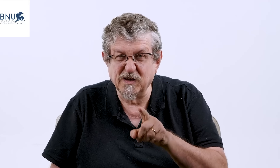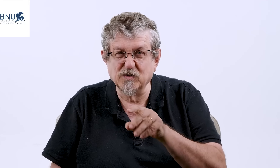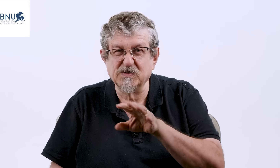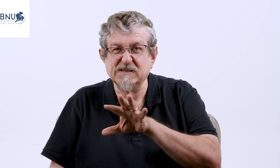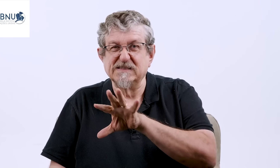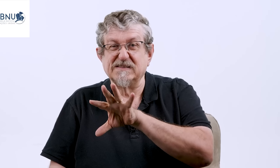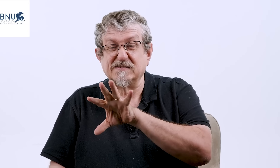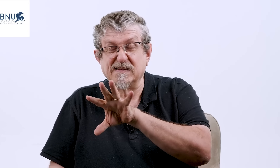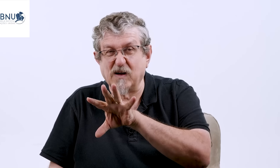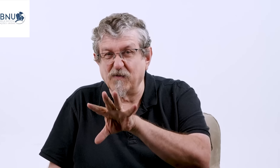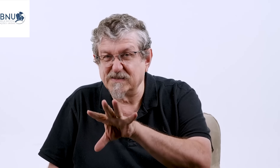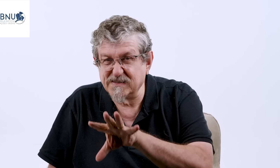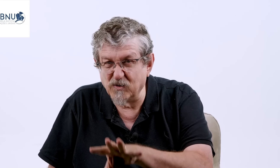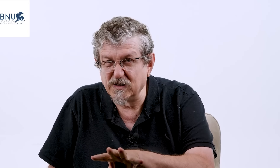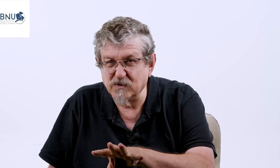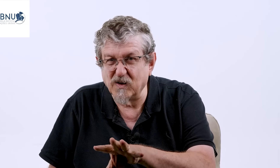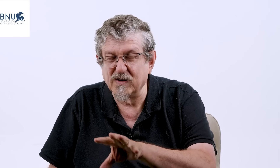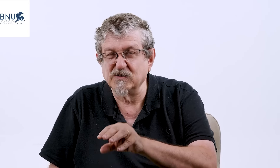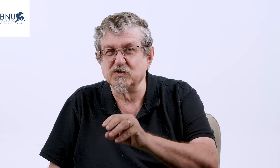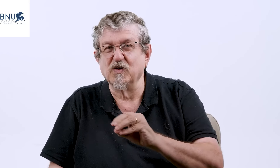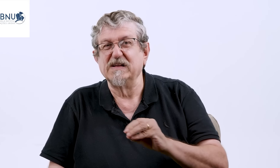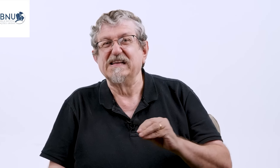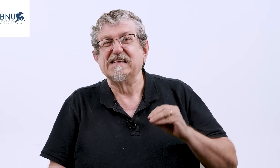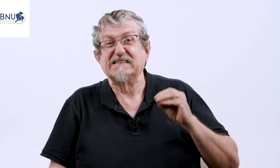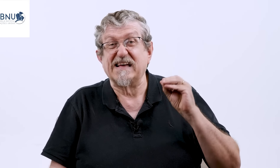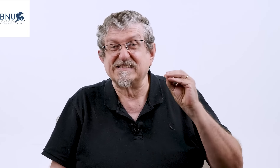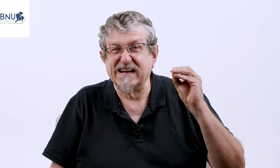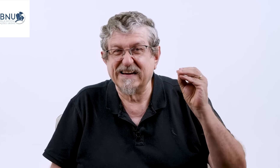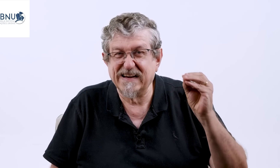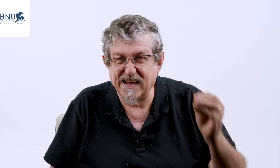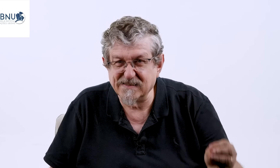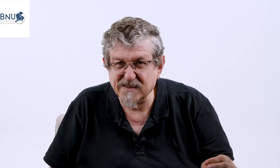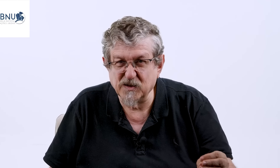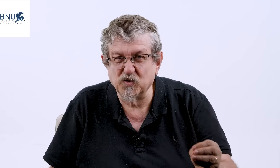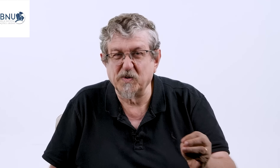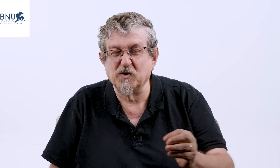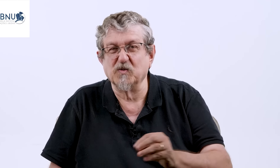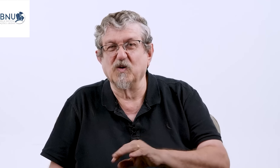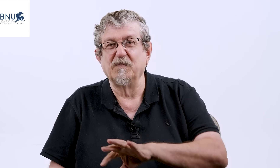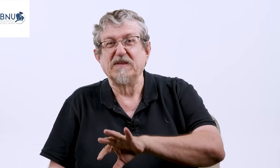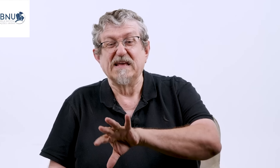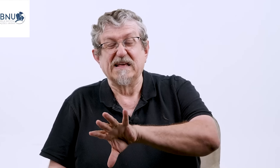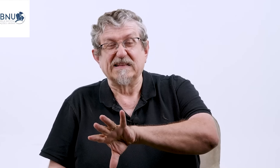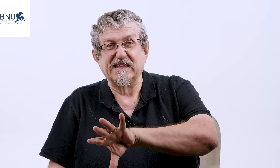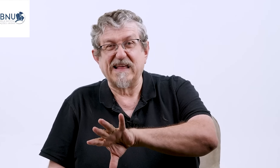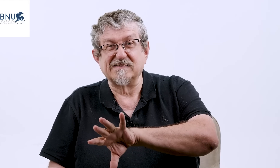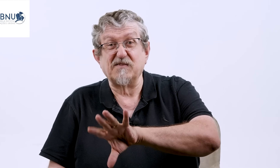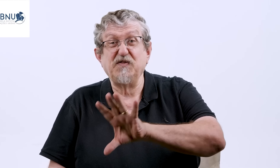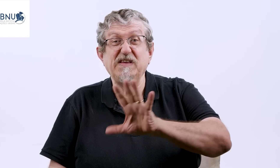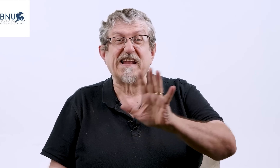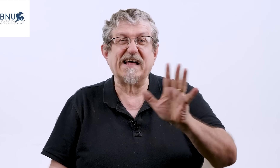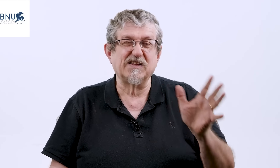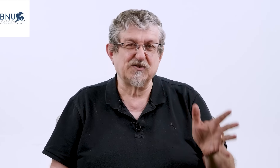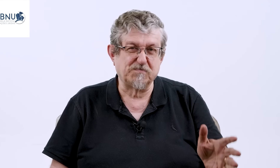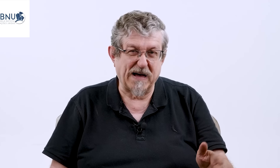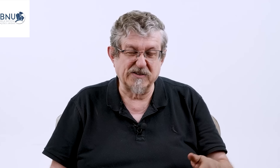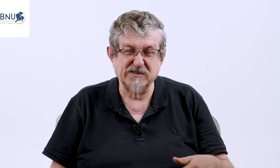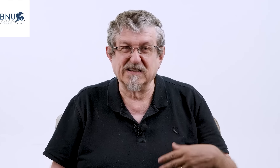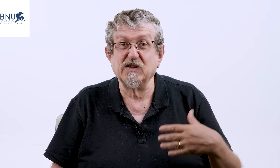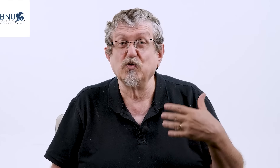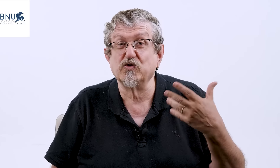de Deus, dessa salvação que nos alcançou, dessa graça que nos perdoou, e dessa virada